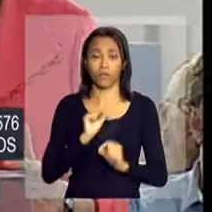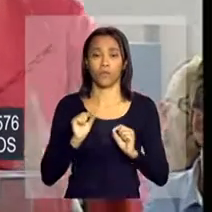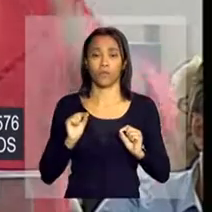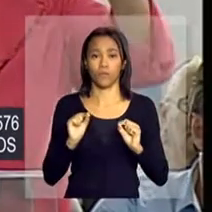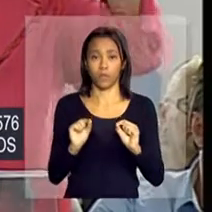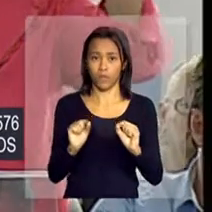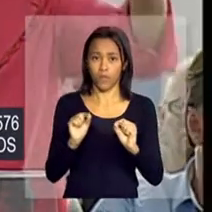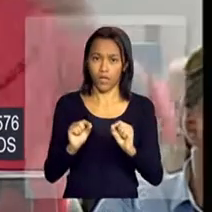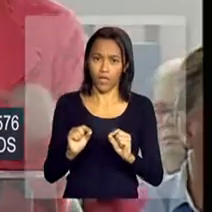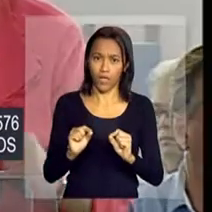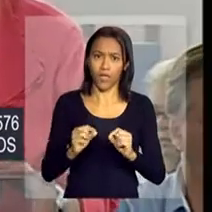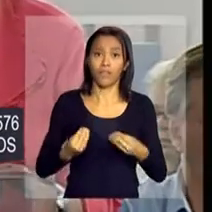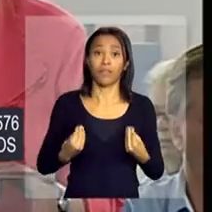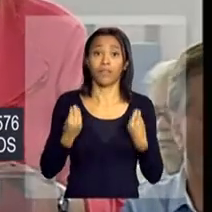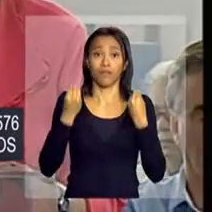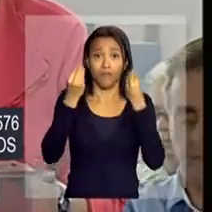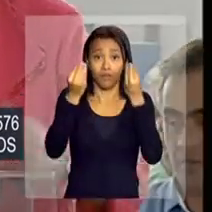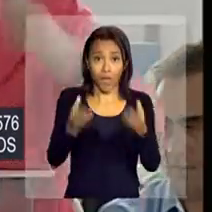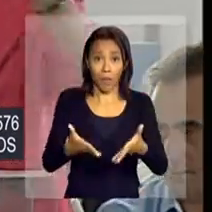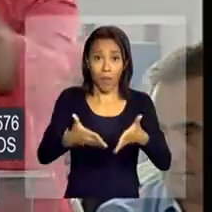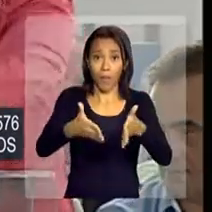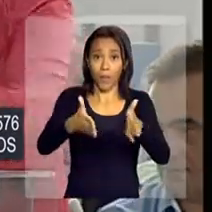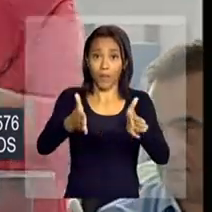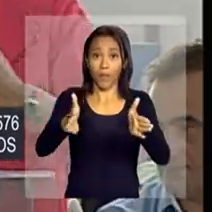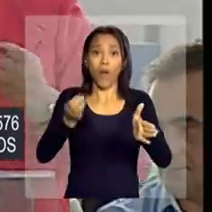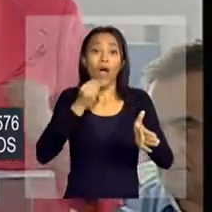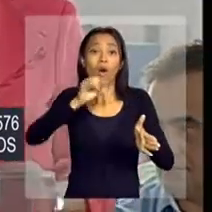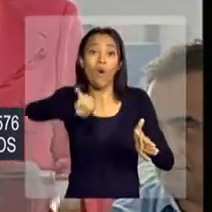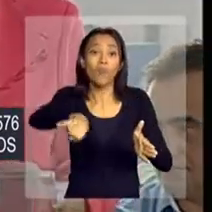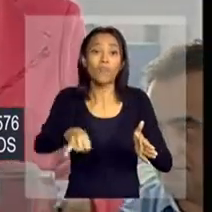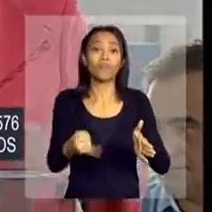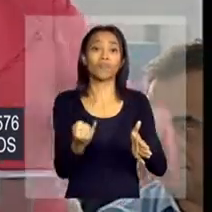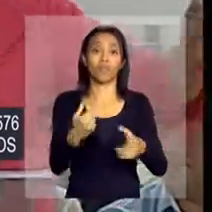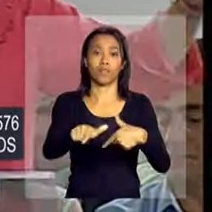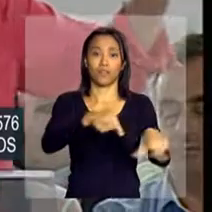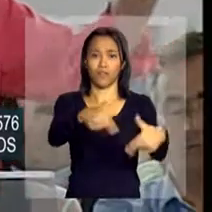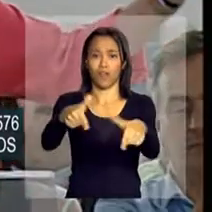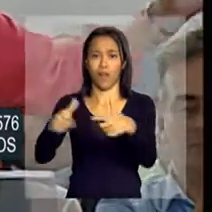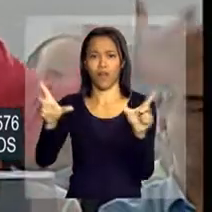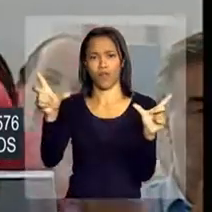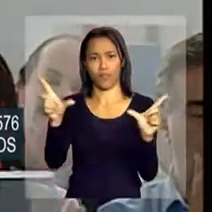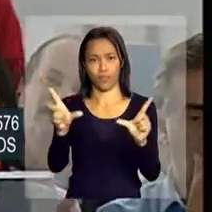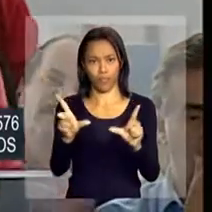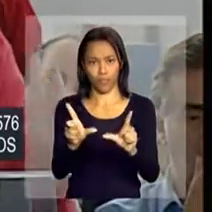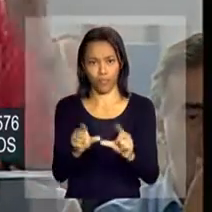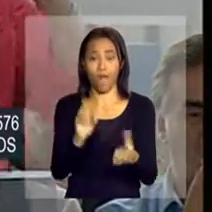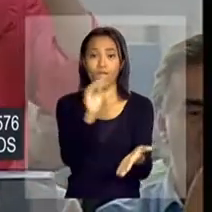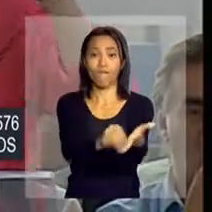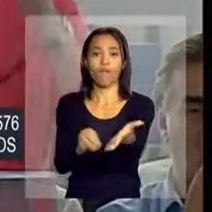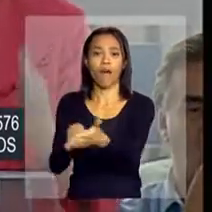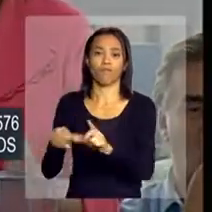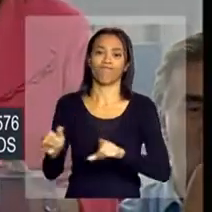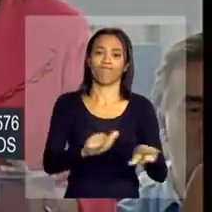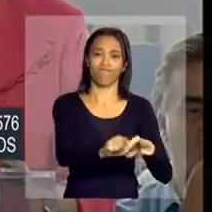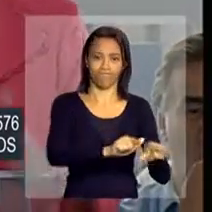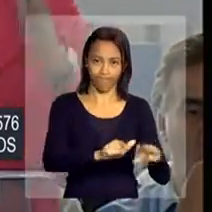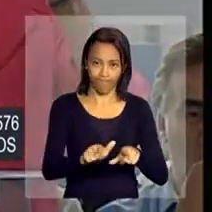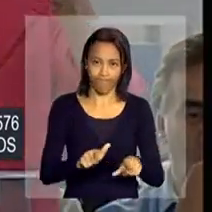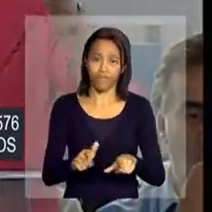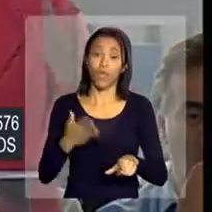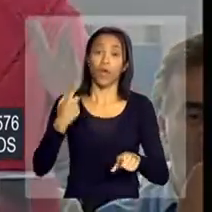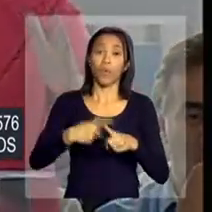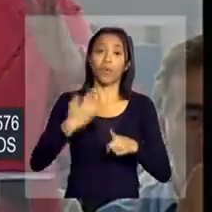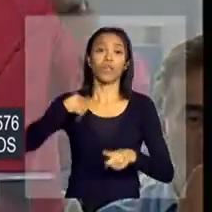aumentamos as oportunidades de trabalho, reduzimos o desemprego. Porque nós demos